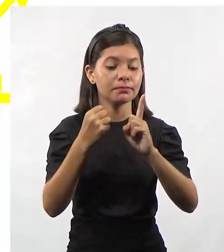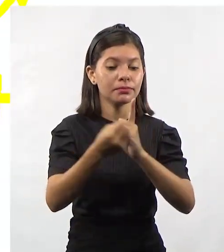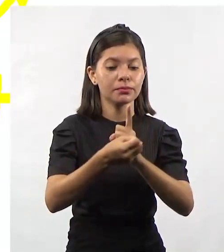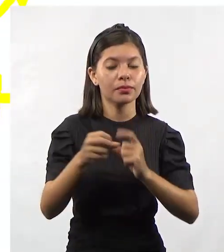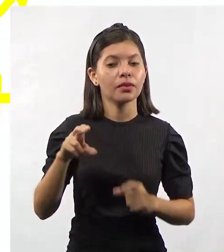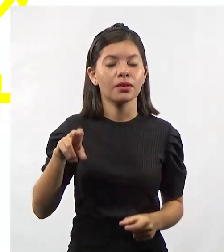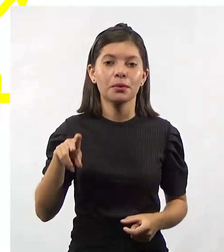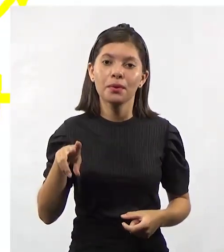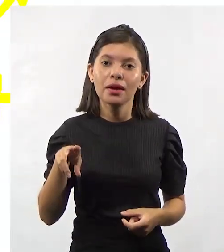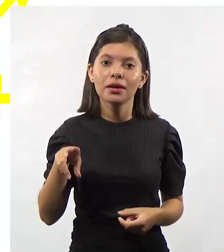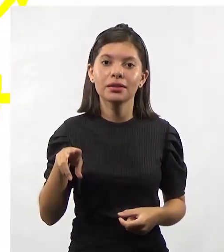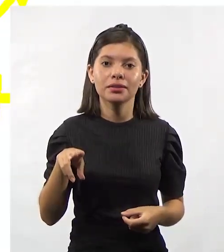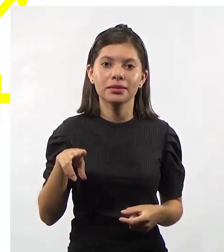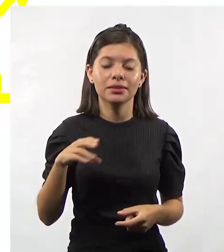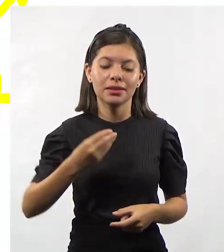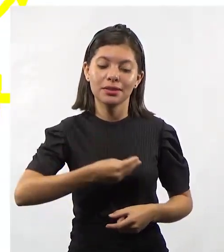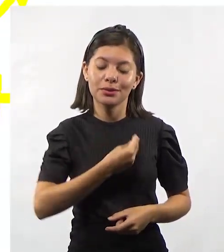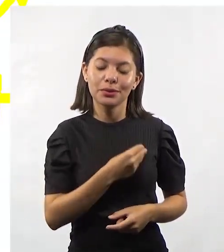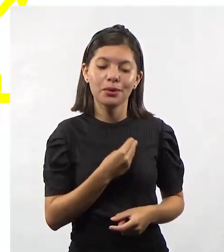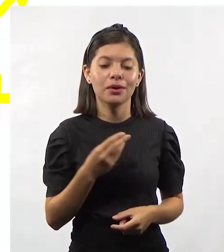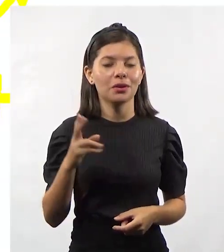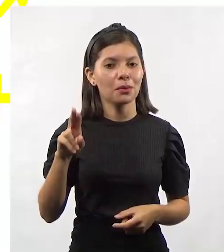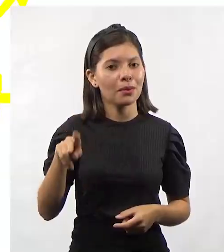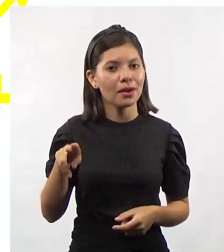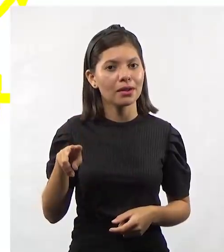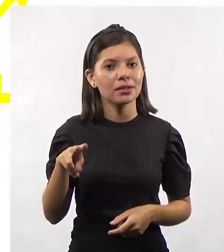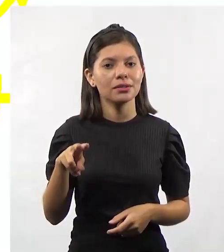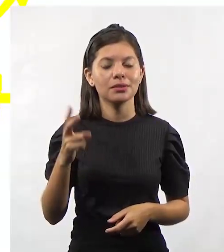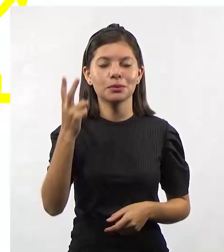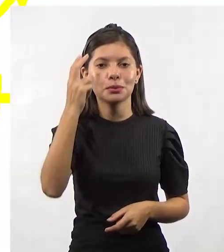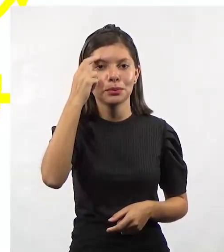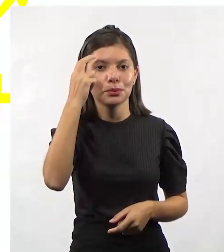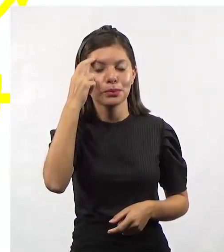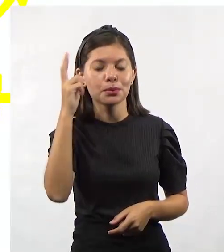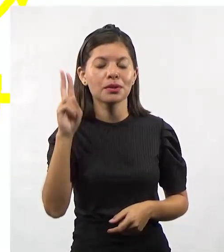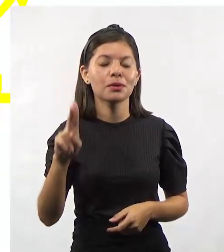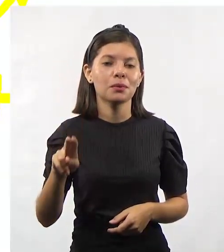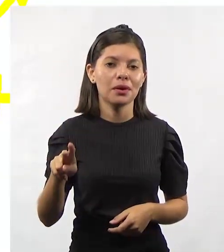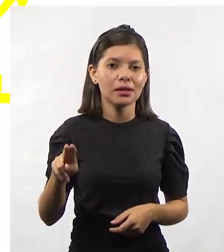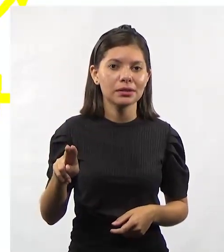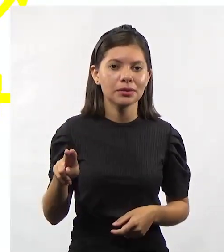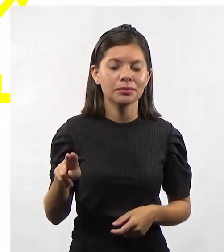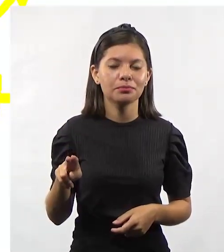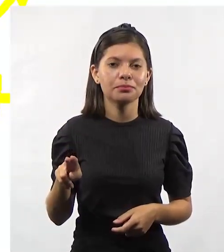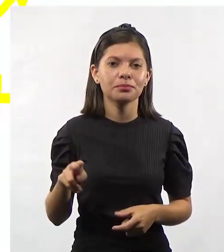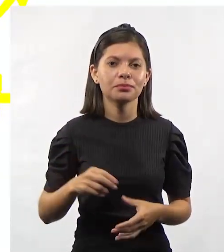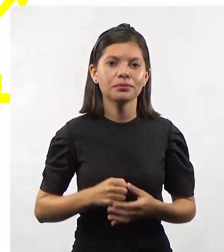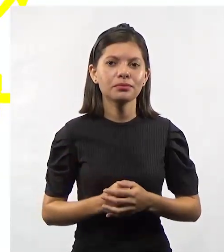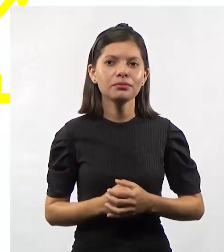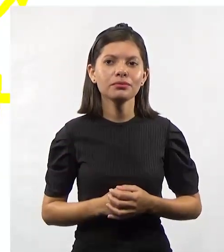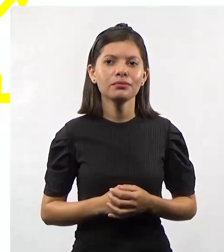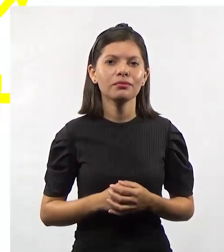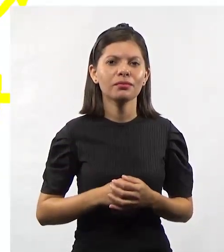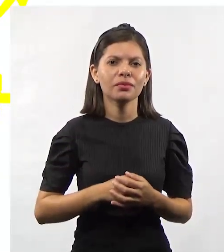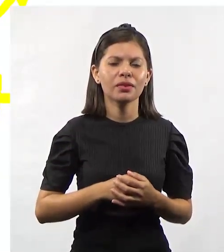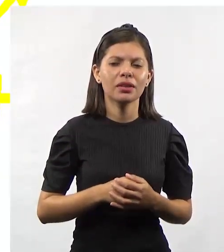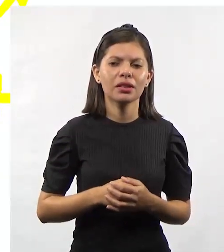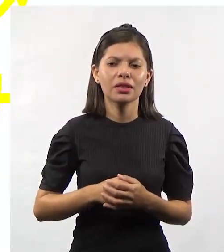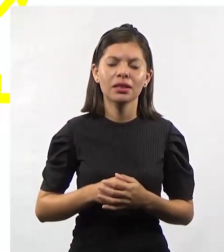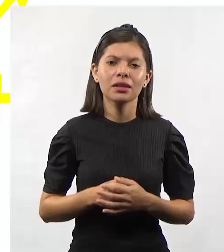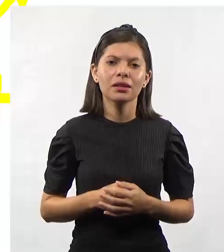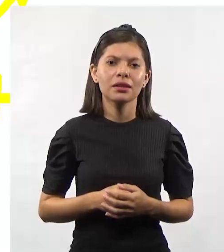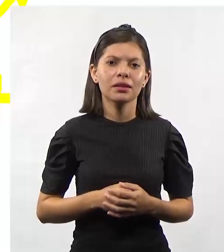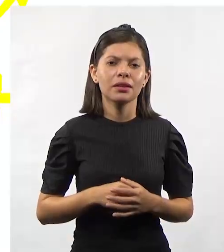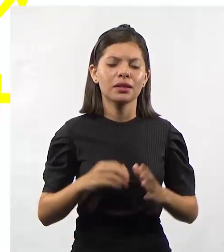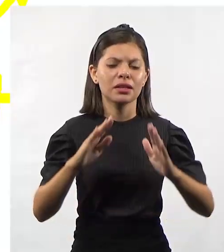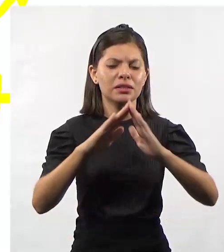fossem iguais, tivessem a mesma história, tivessem a mesma cultura, né? Não existe aí, na sua maioria, a gente